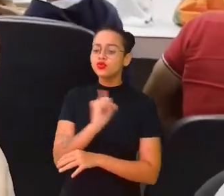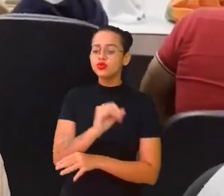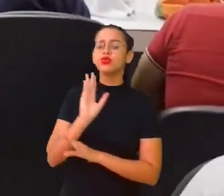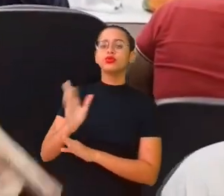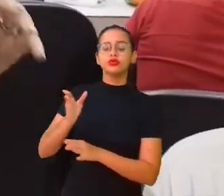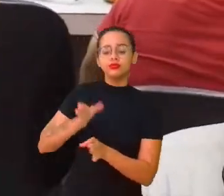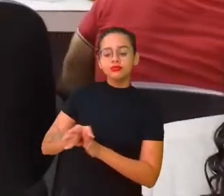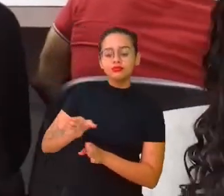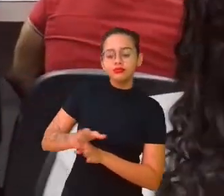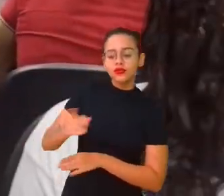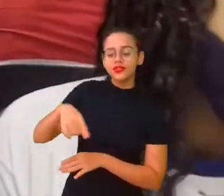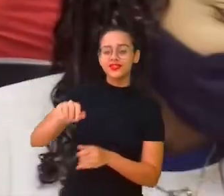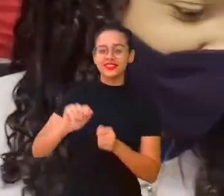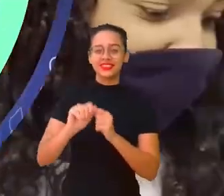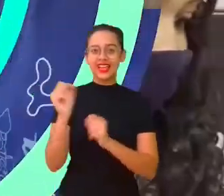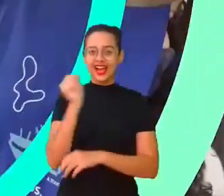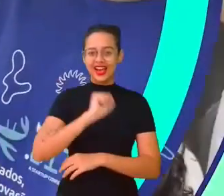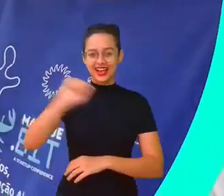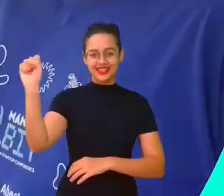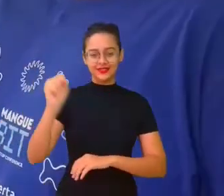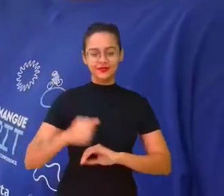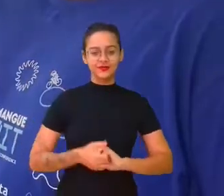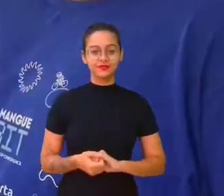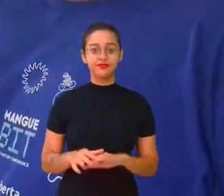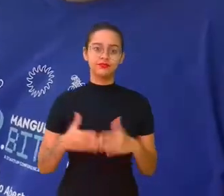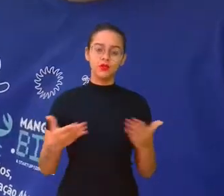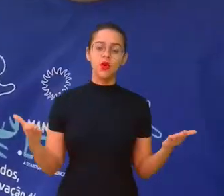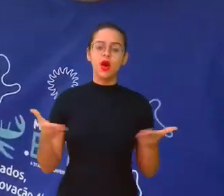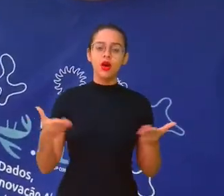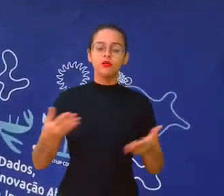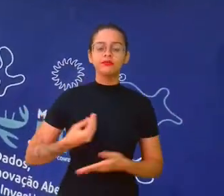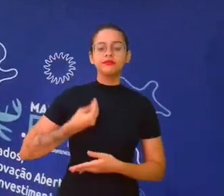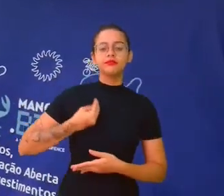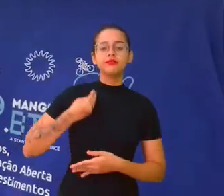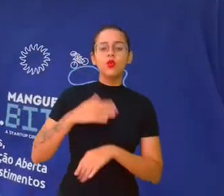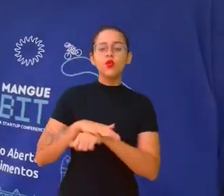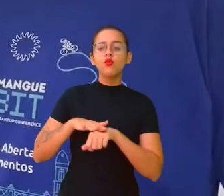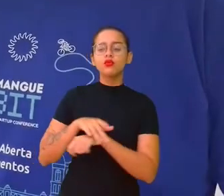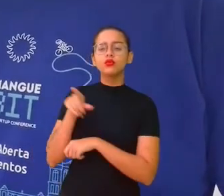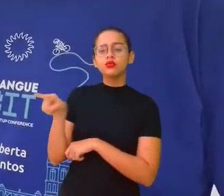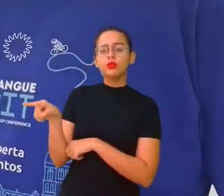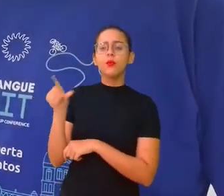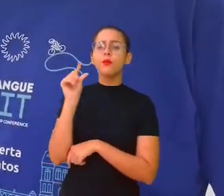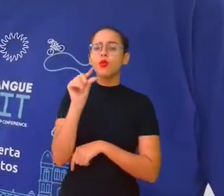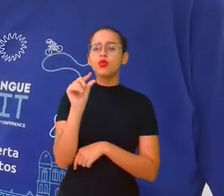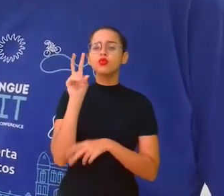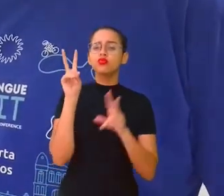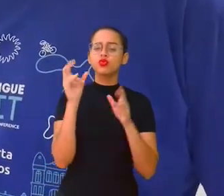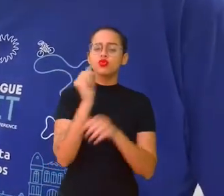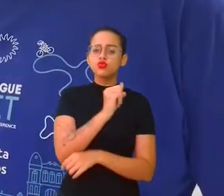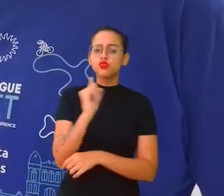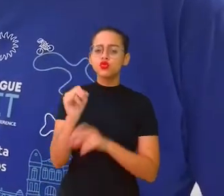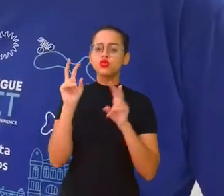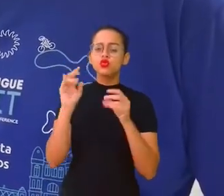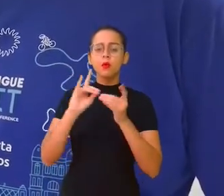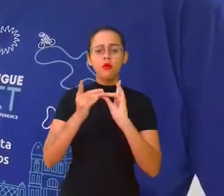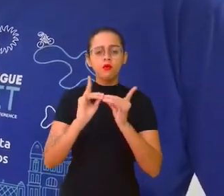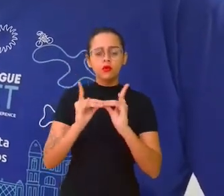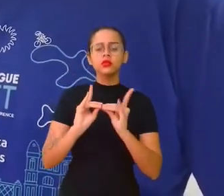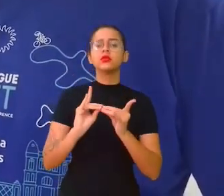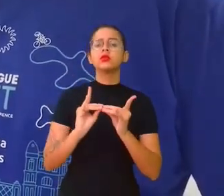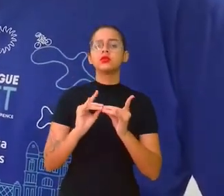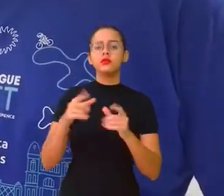pra vocês fazerem, né? Sim. Arrasem aí, tá? Bom, gente, agora eu tô aqui e eu vou conversar um pouquinho com o instrutor sobre a oficina que eles estão